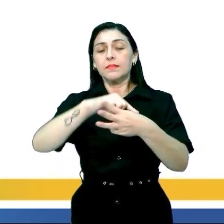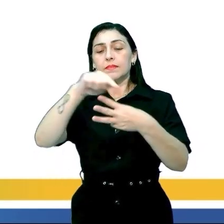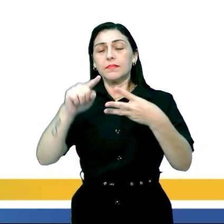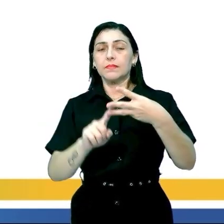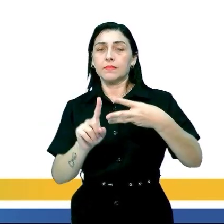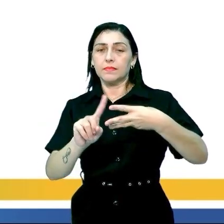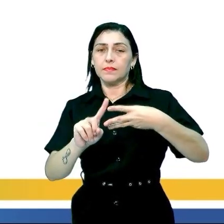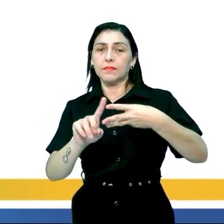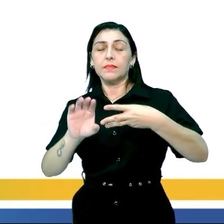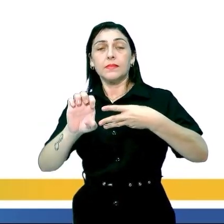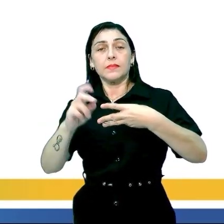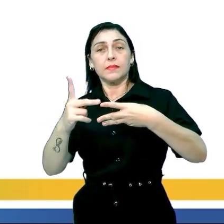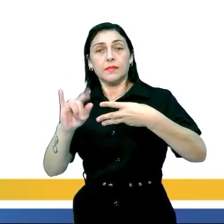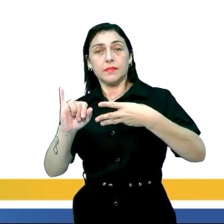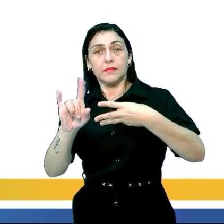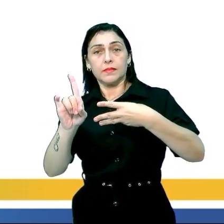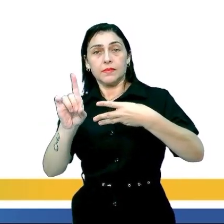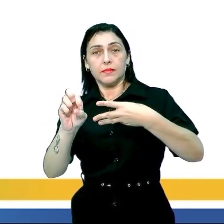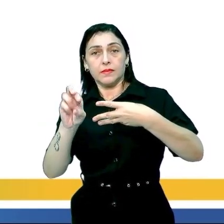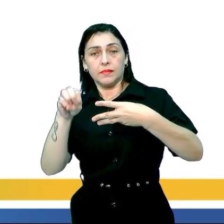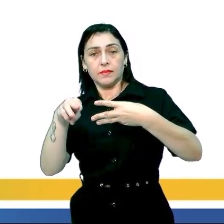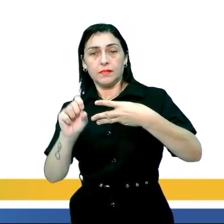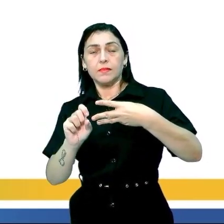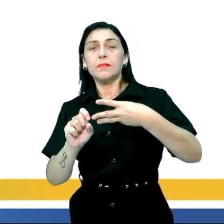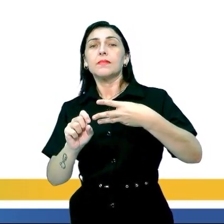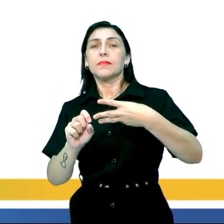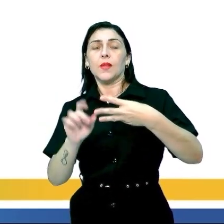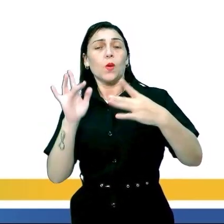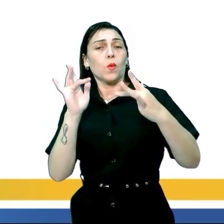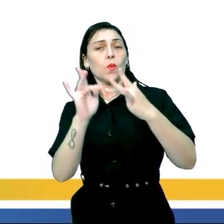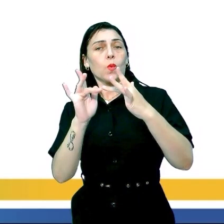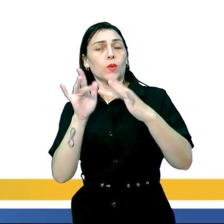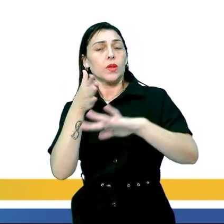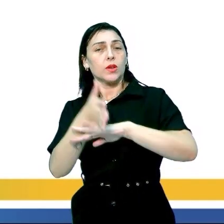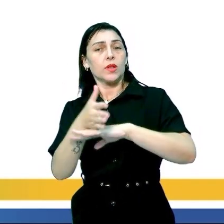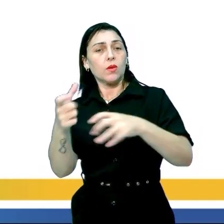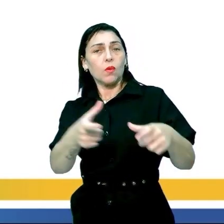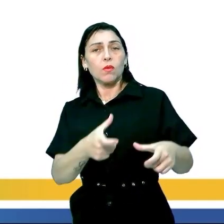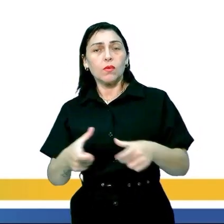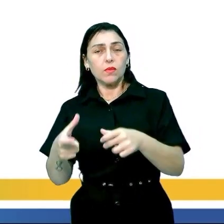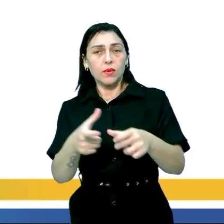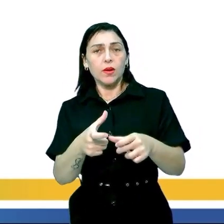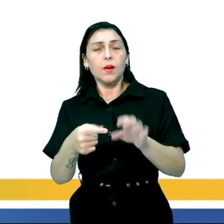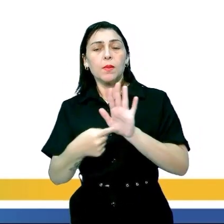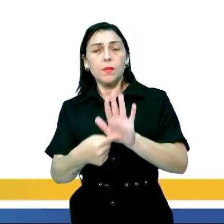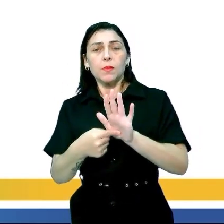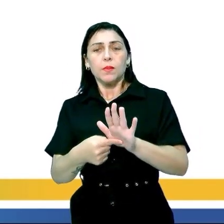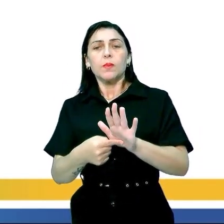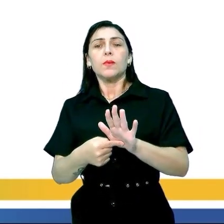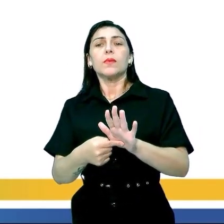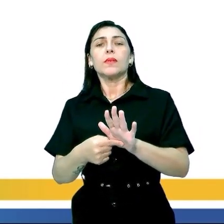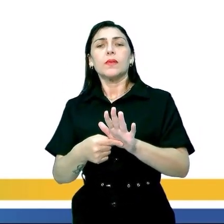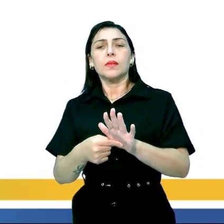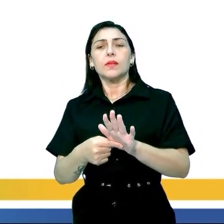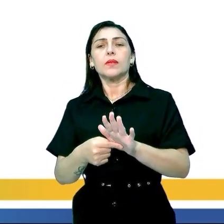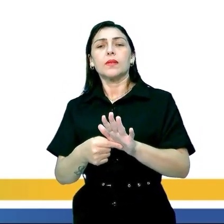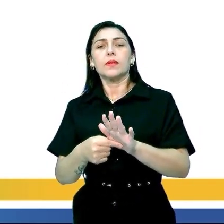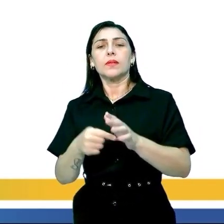em 3 camadas. Temos a epiderme, que é um contato direto com o ambiente, né? Apresenta aí poros e